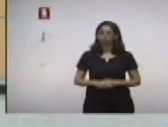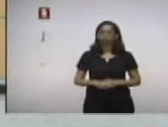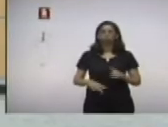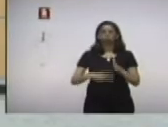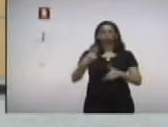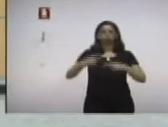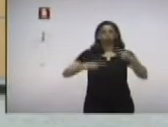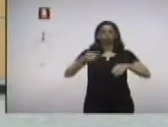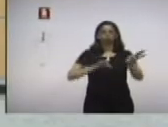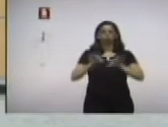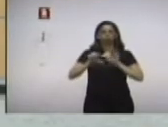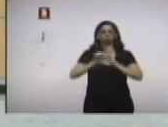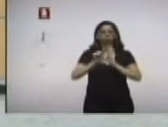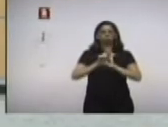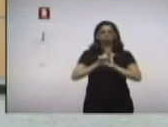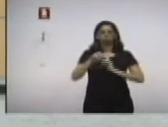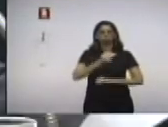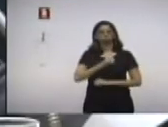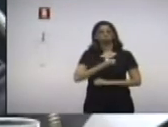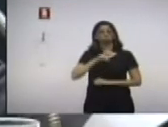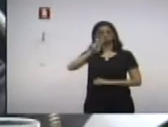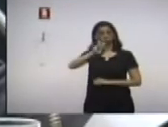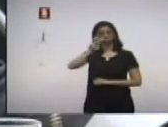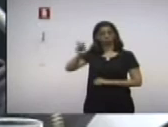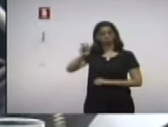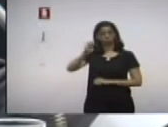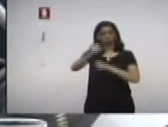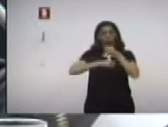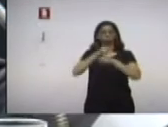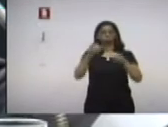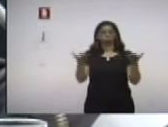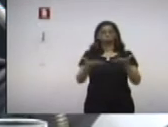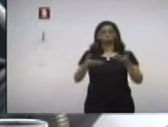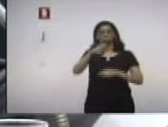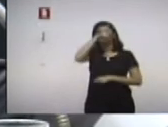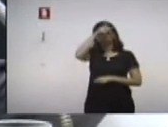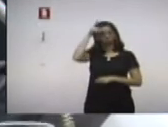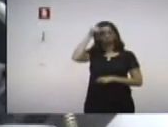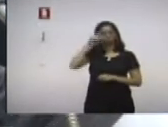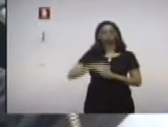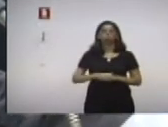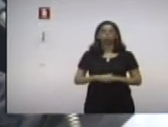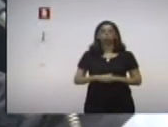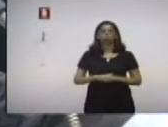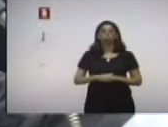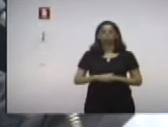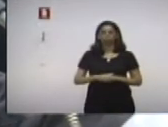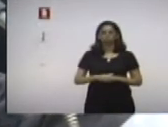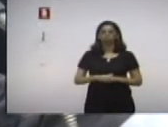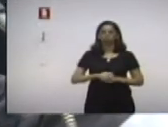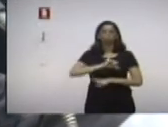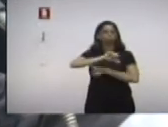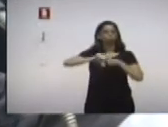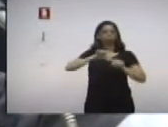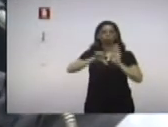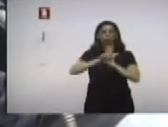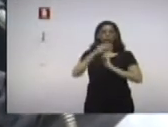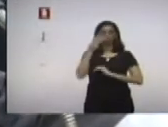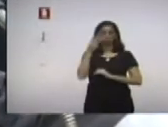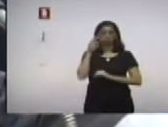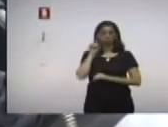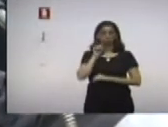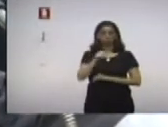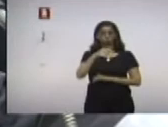segunda discussão do projeto de lei nº 55/2014 do executivo que dispõe sobre a alteração da lei